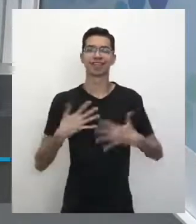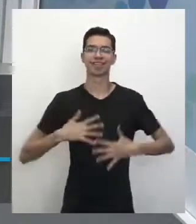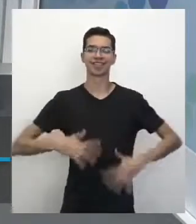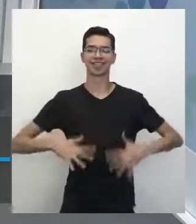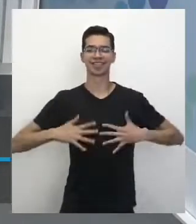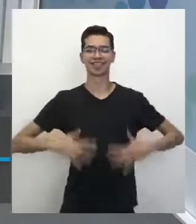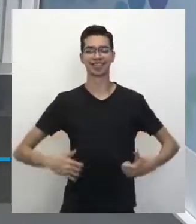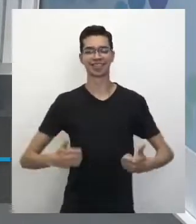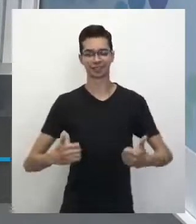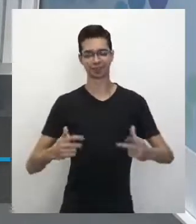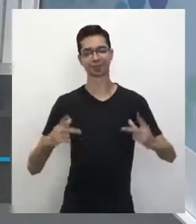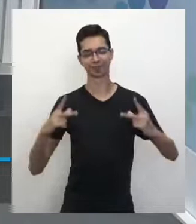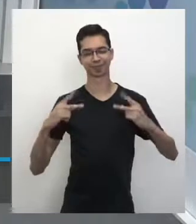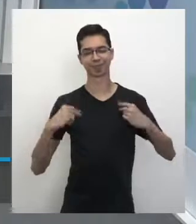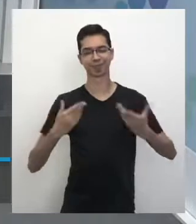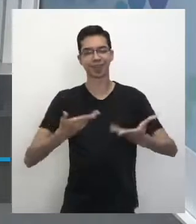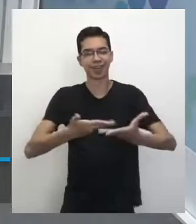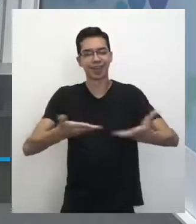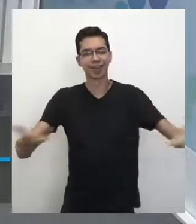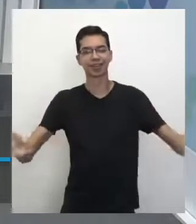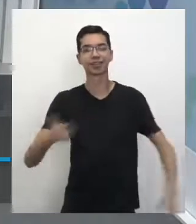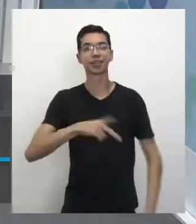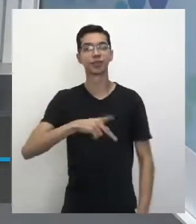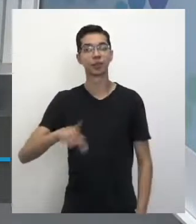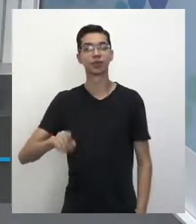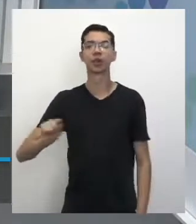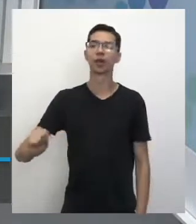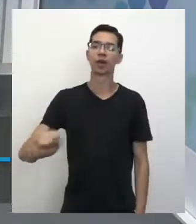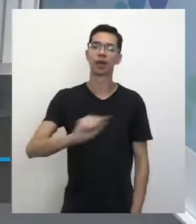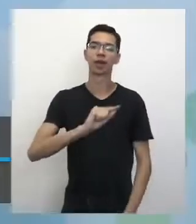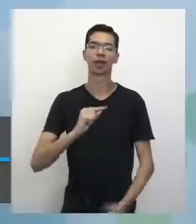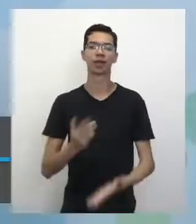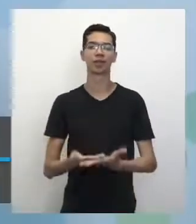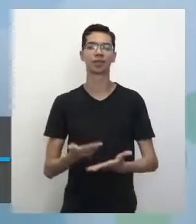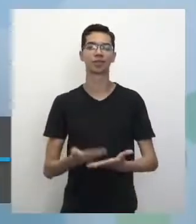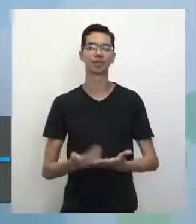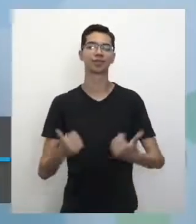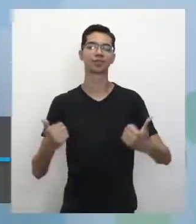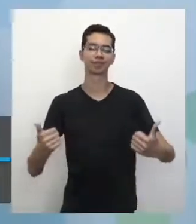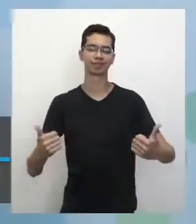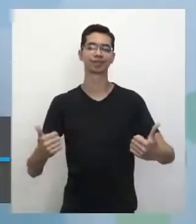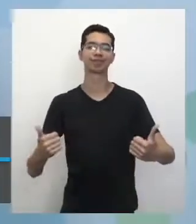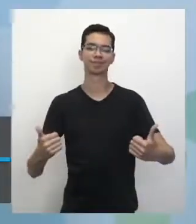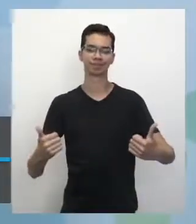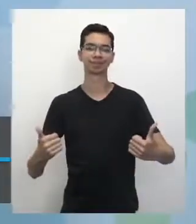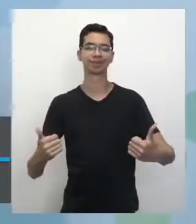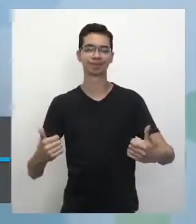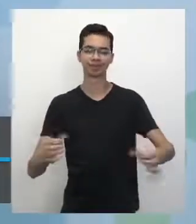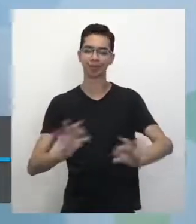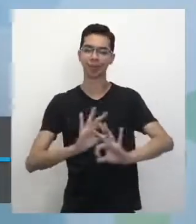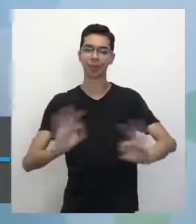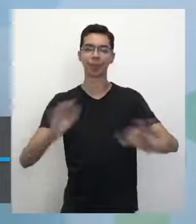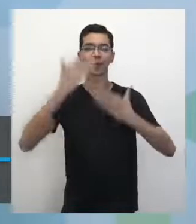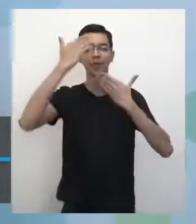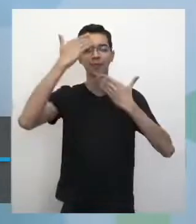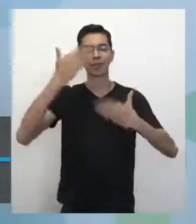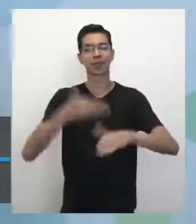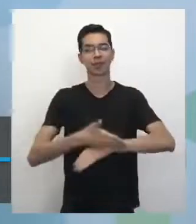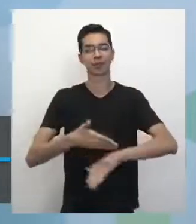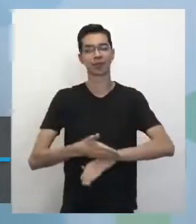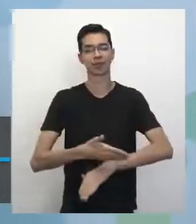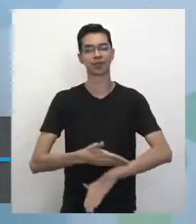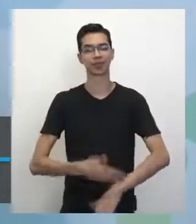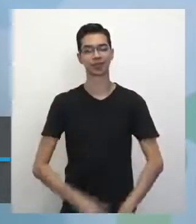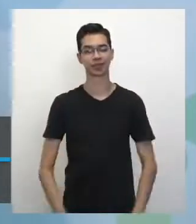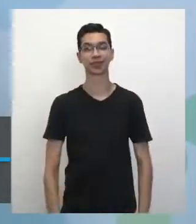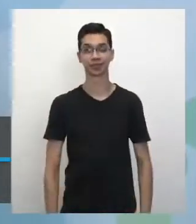aí. Para os nossos professores, nossos estudantes. Beleza. Obrigado pela participação de todo mundo aí.